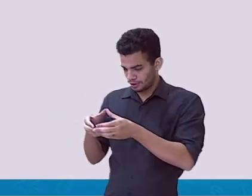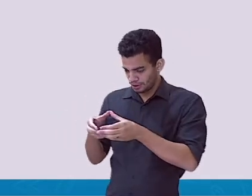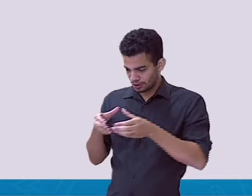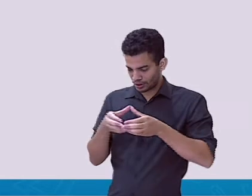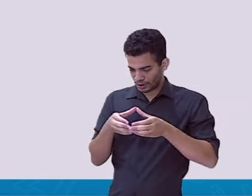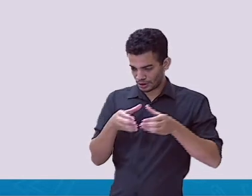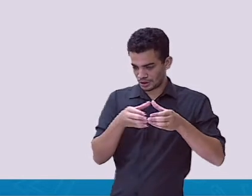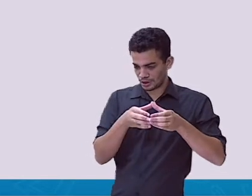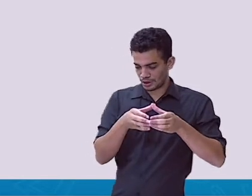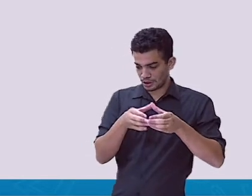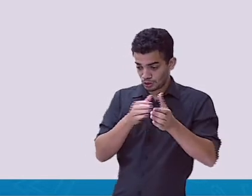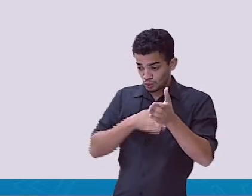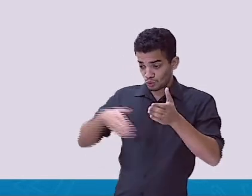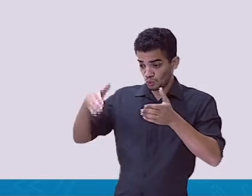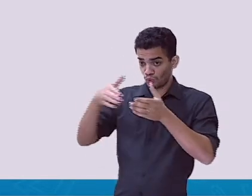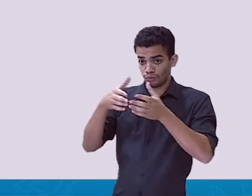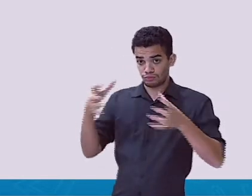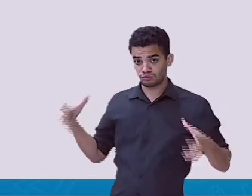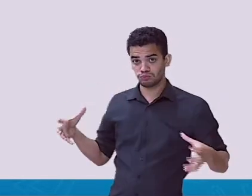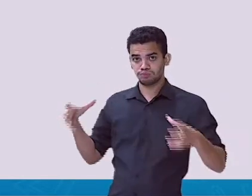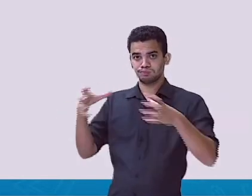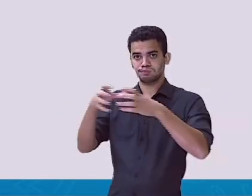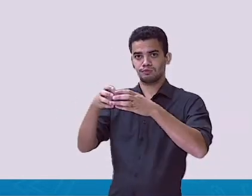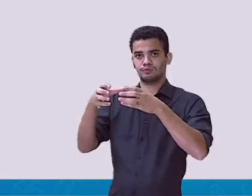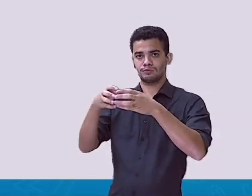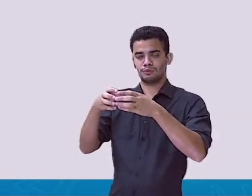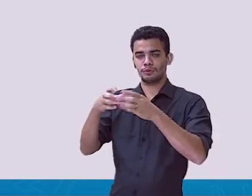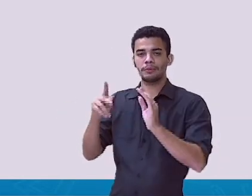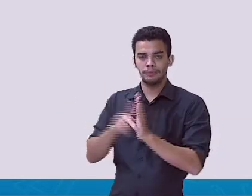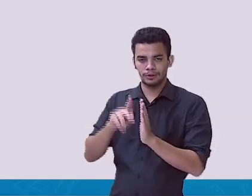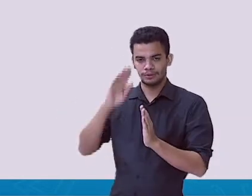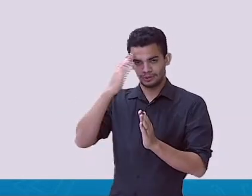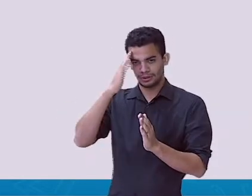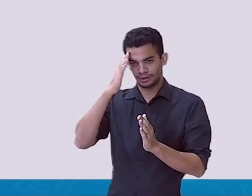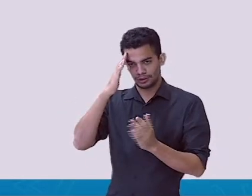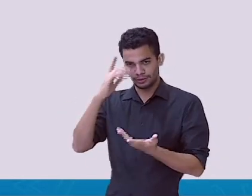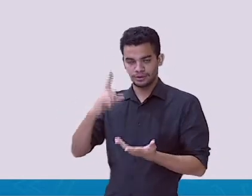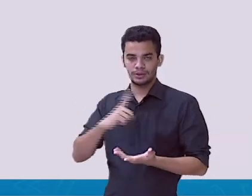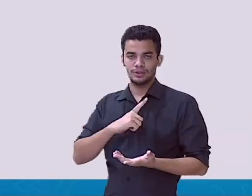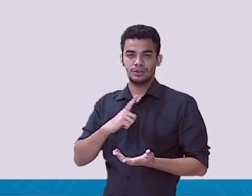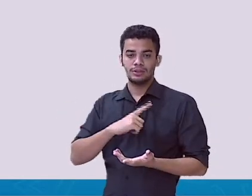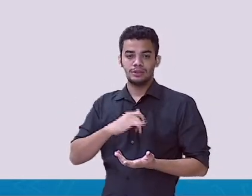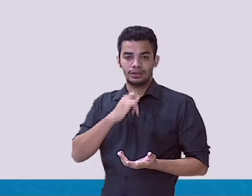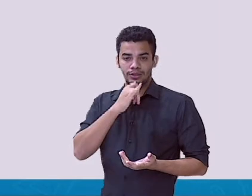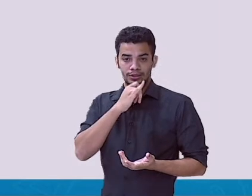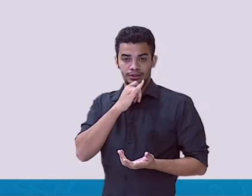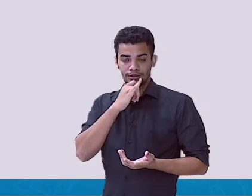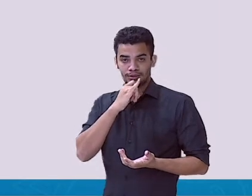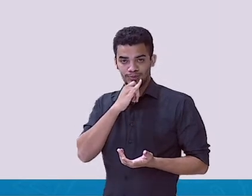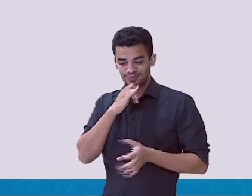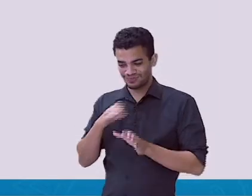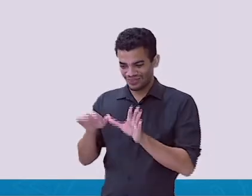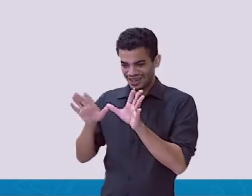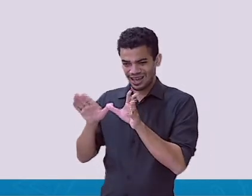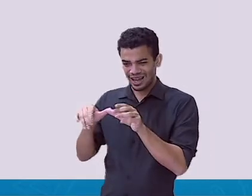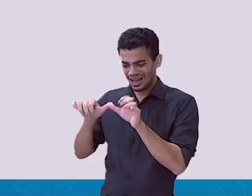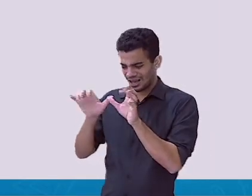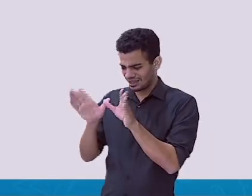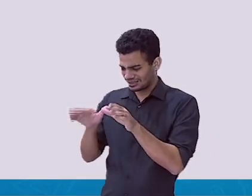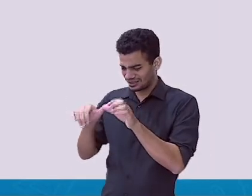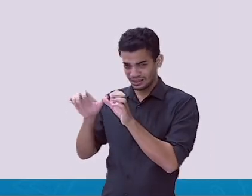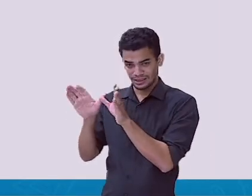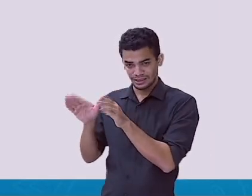mais diversificado, que eu falei, com os mais diversos tipos de asas.